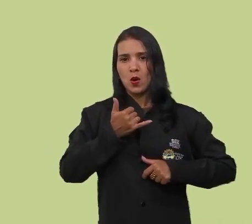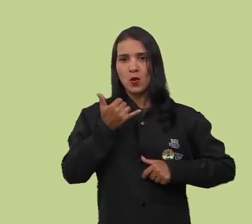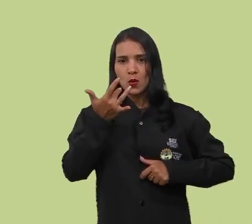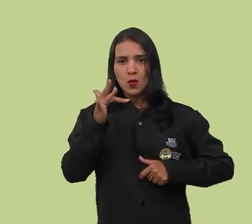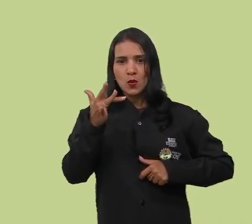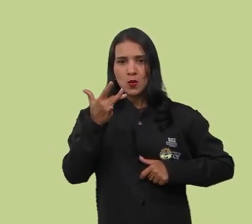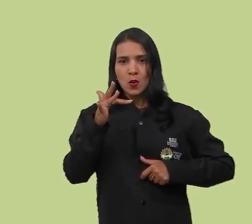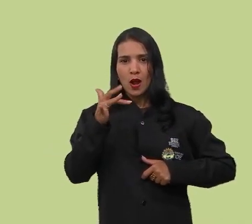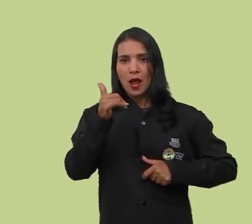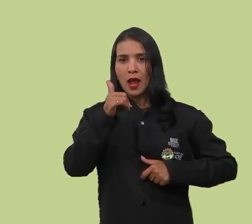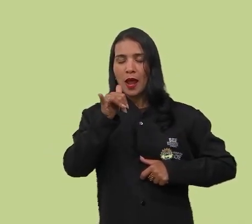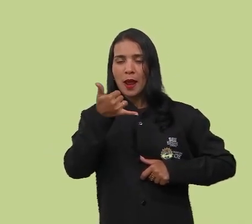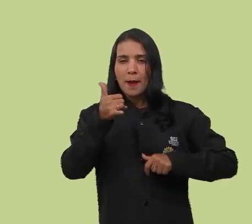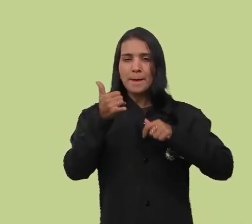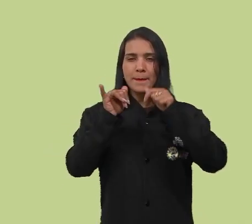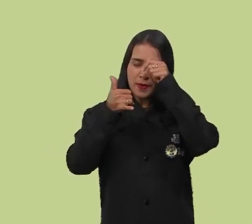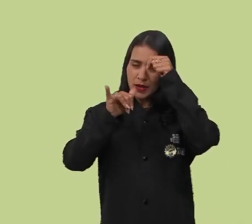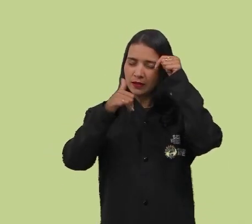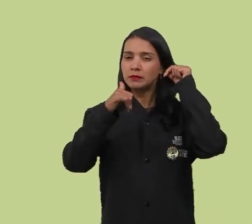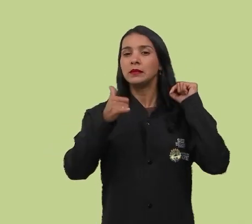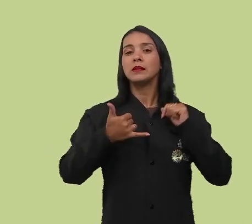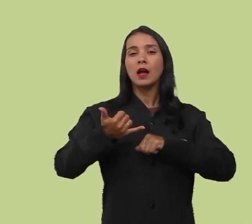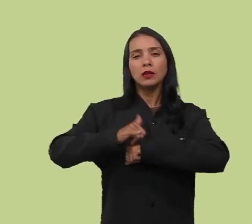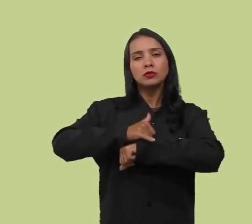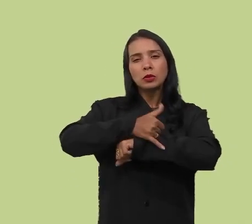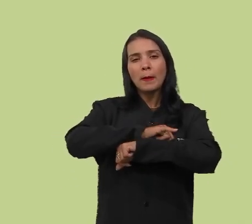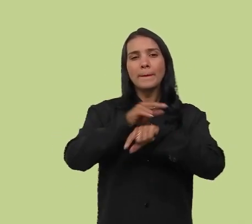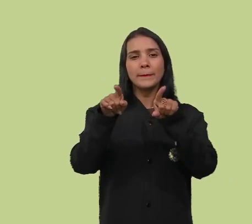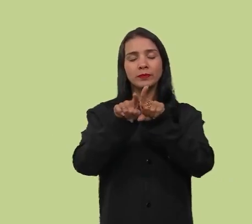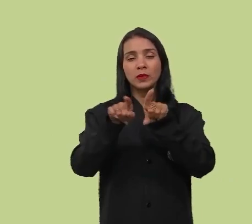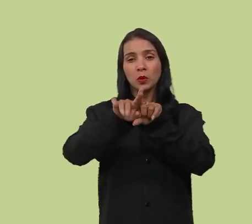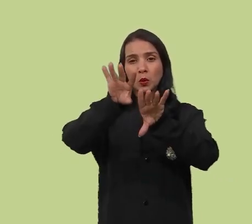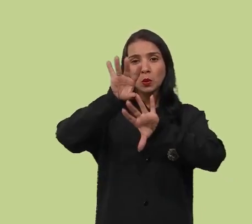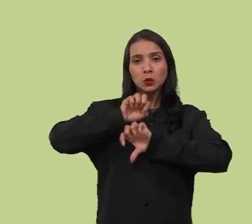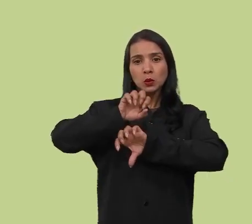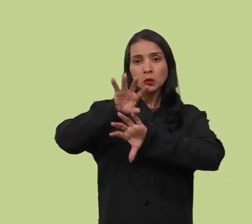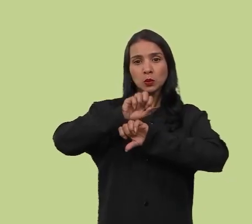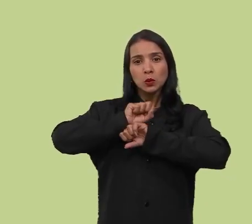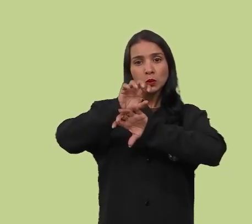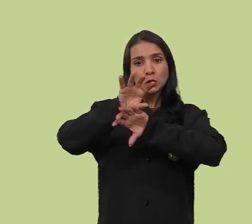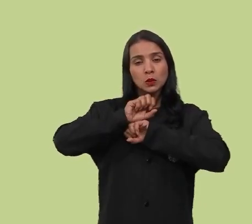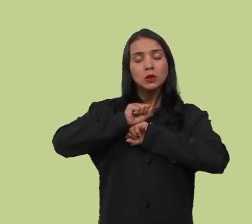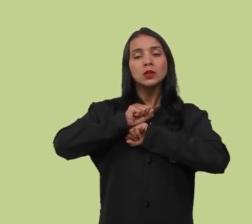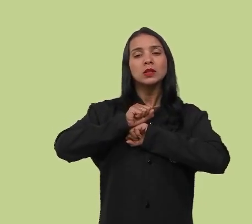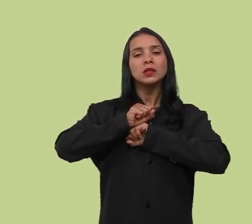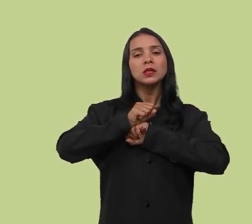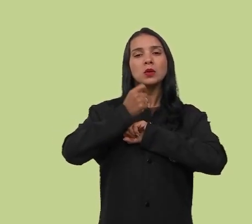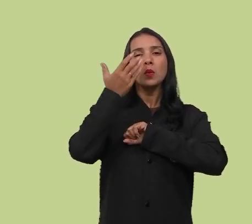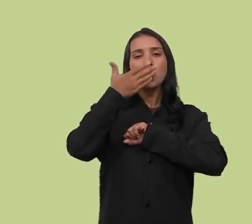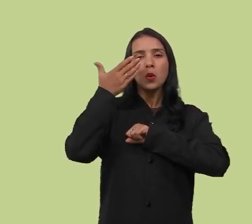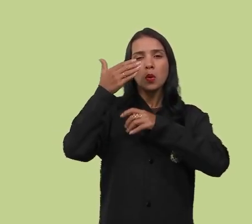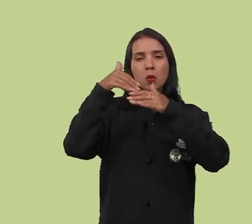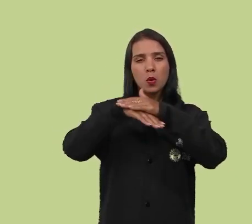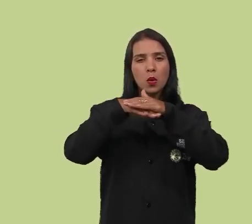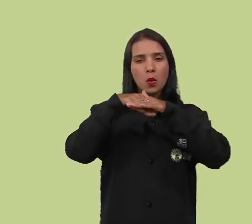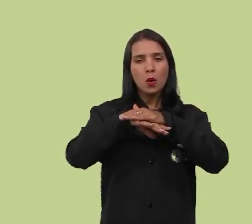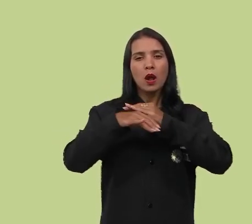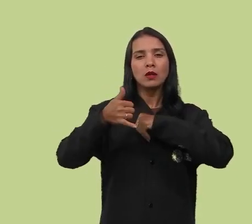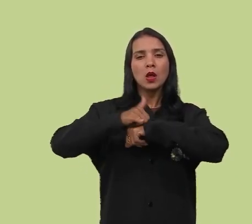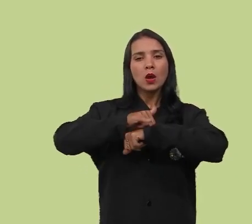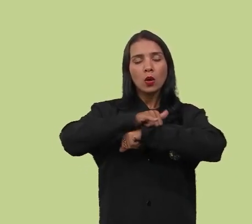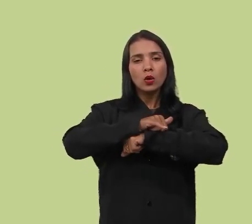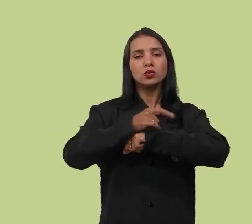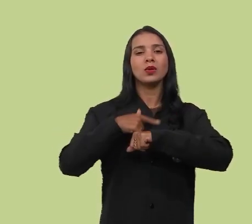ele vai o quê? Ele vai absorver mais gordura, vai absorver mais açúcar, né, ainda piorando toda a questão, né? Então, isso faz